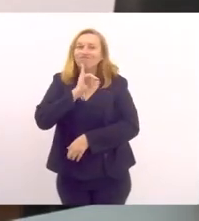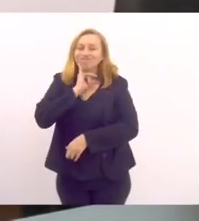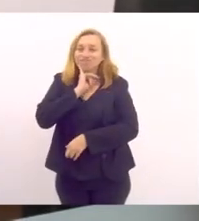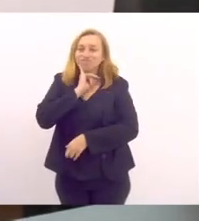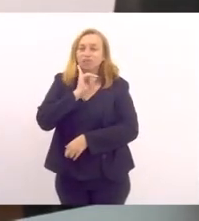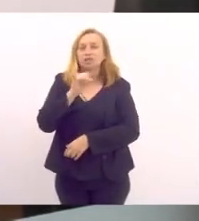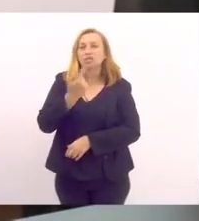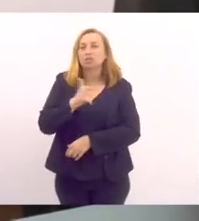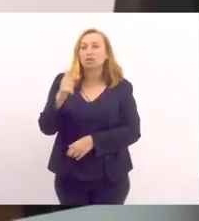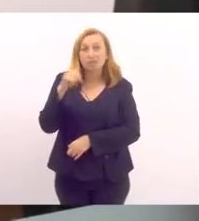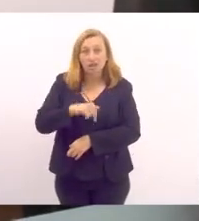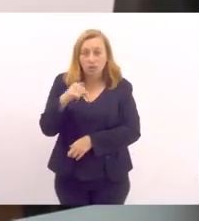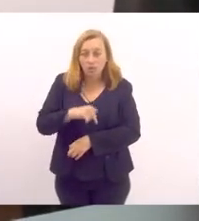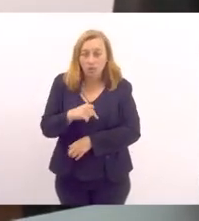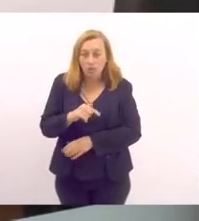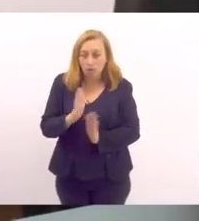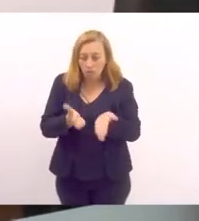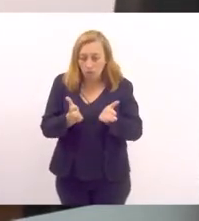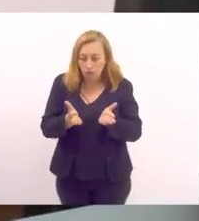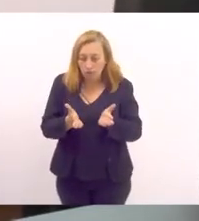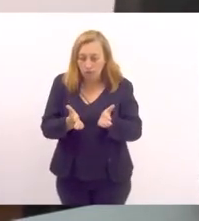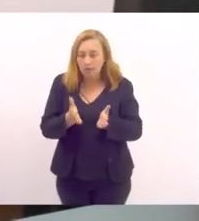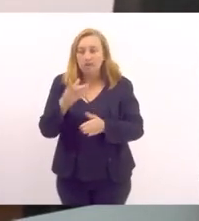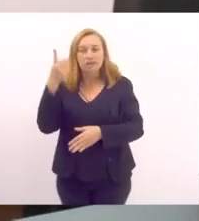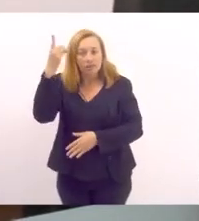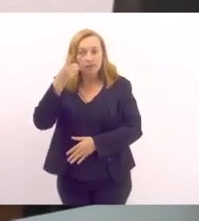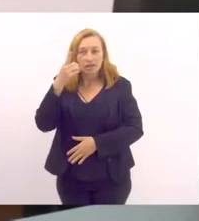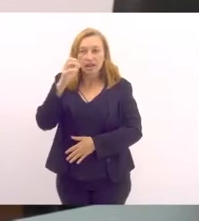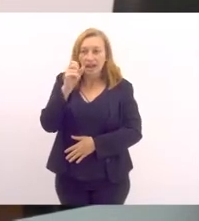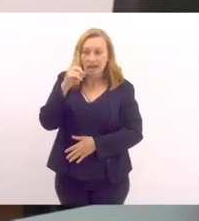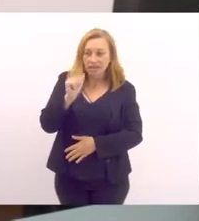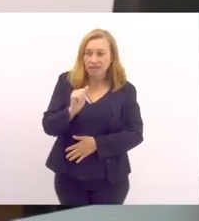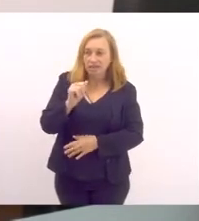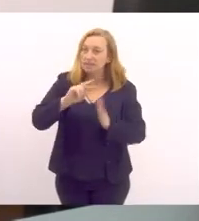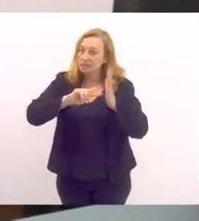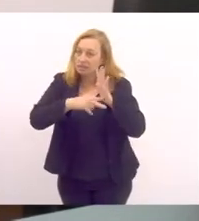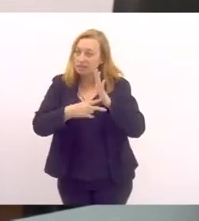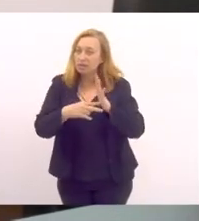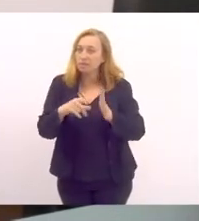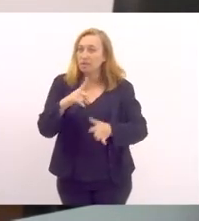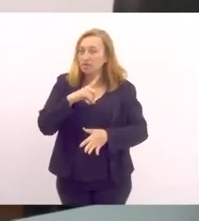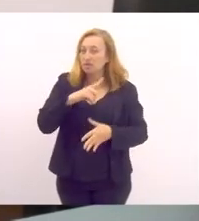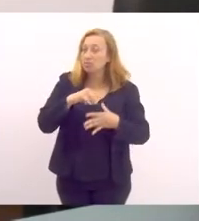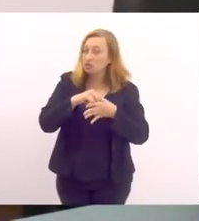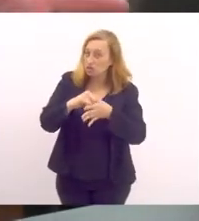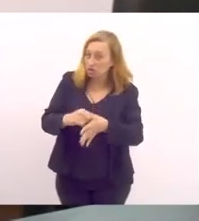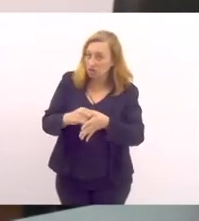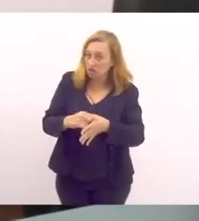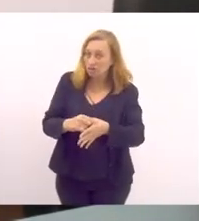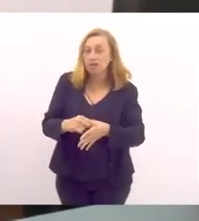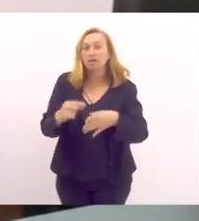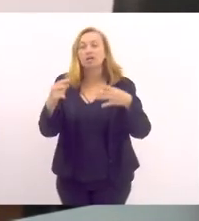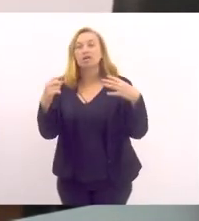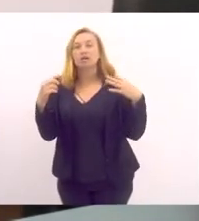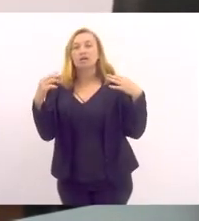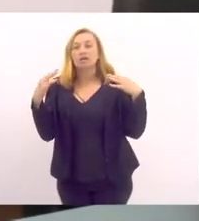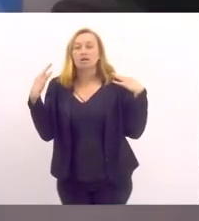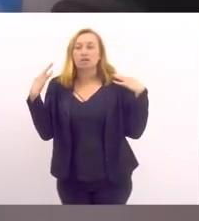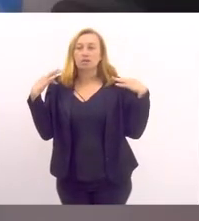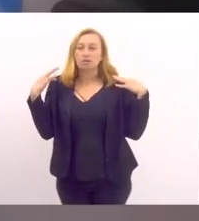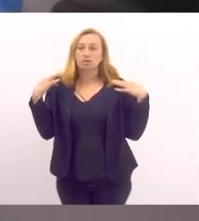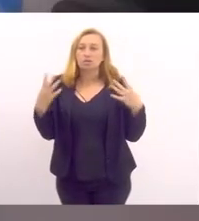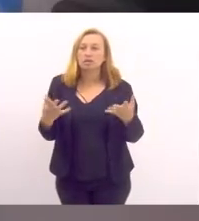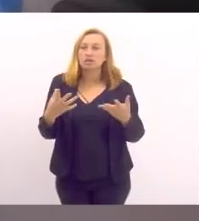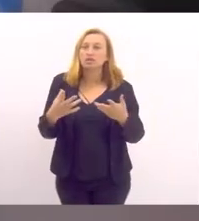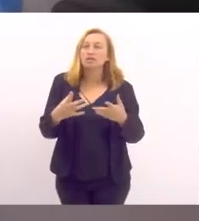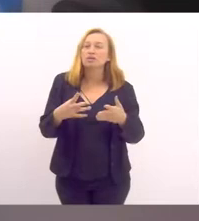temos agora, doutora, deputada Alana, um sindicato, mas temos a Liguia representada, temos a AGT, são